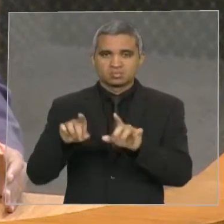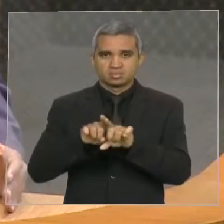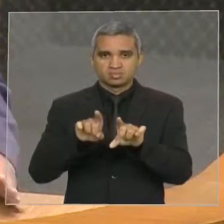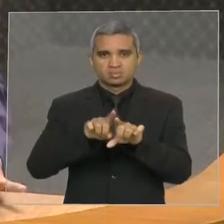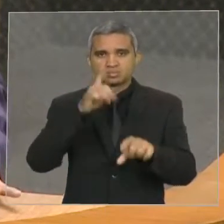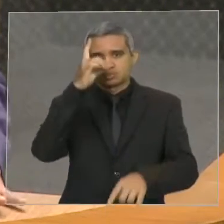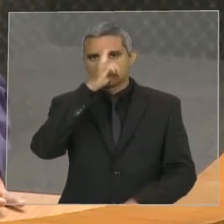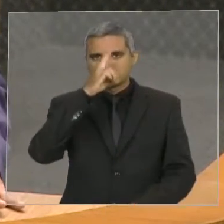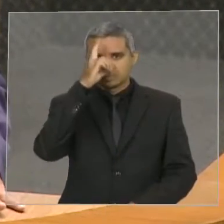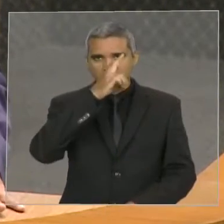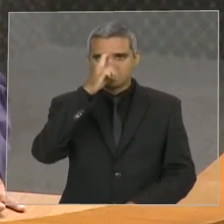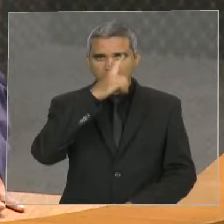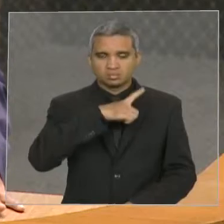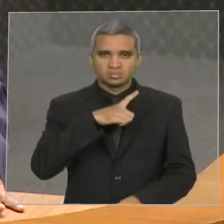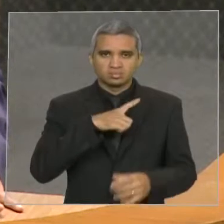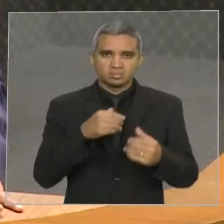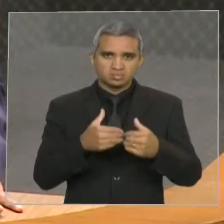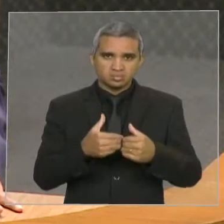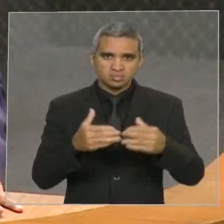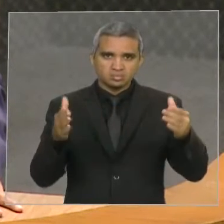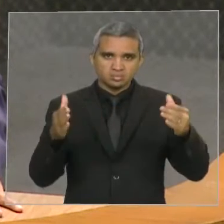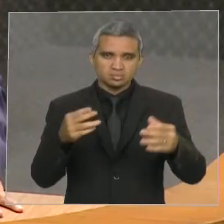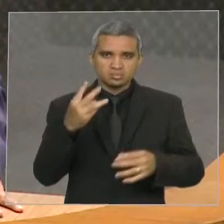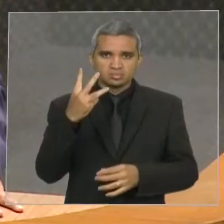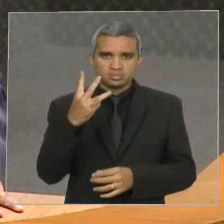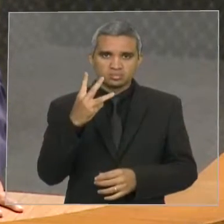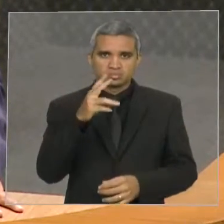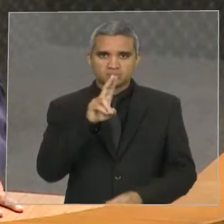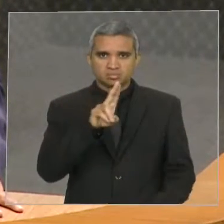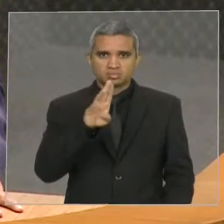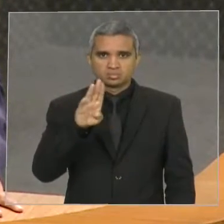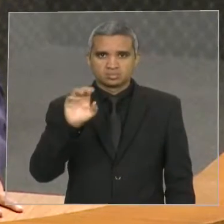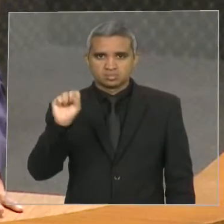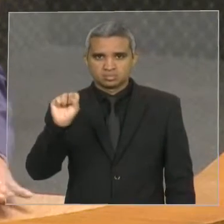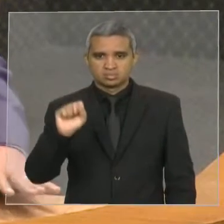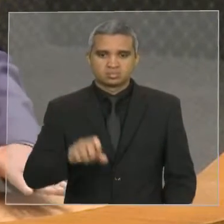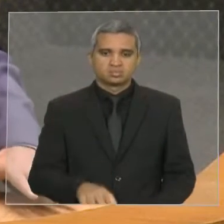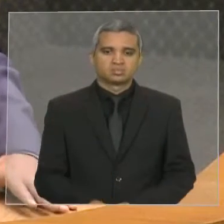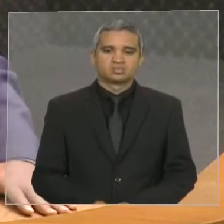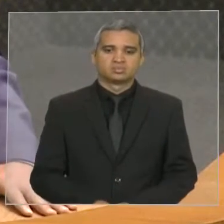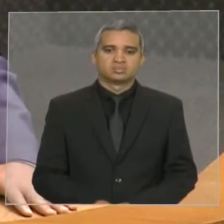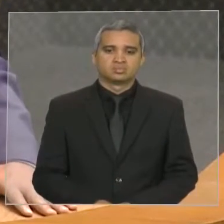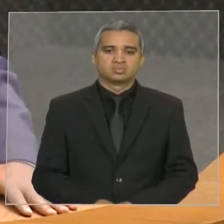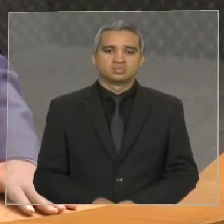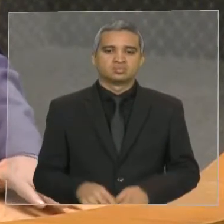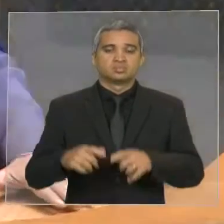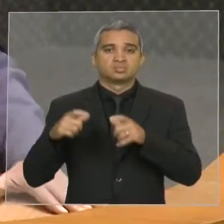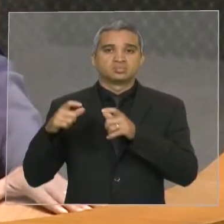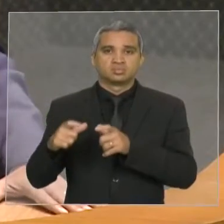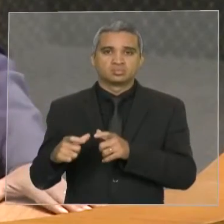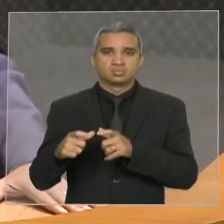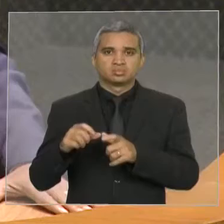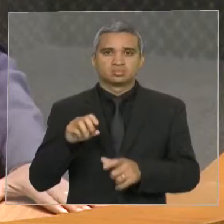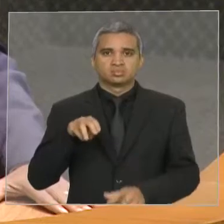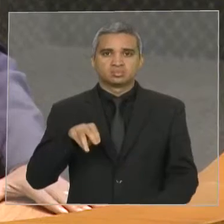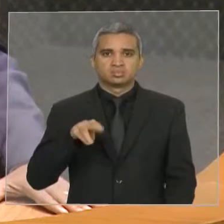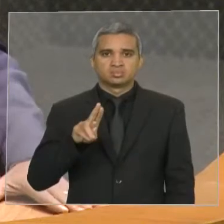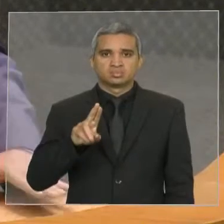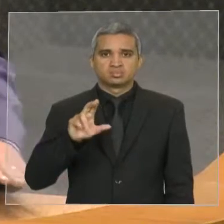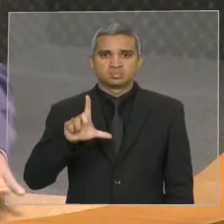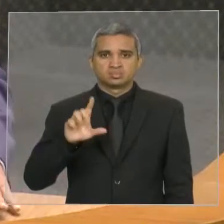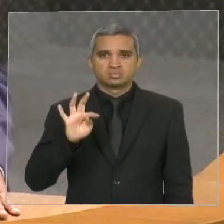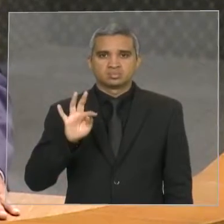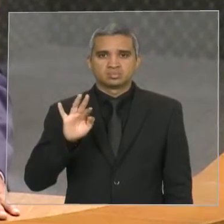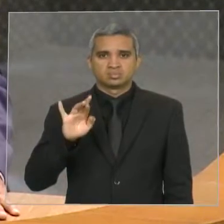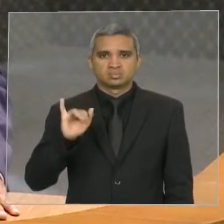a inauguração de 3 unidades básicas de saúde, uma no bairro Mutirão,